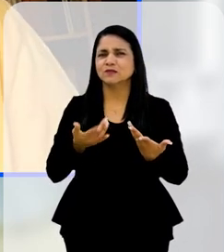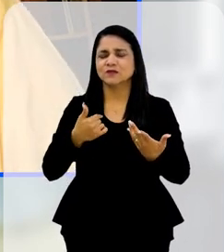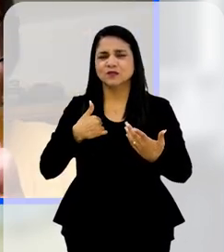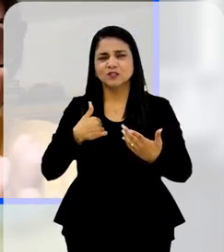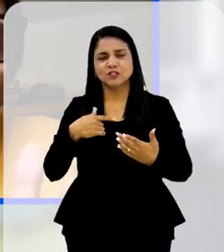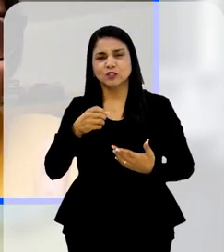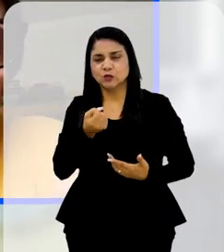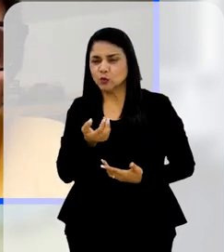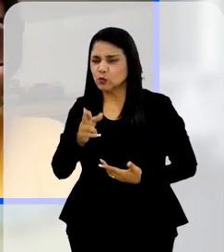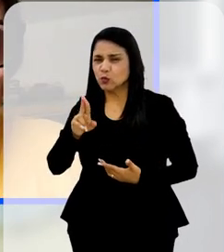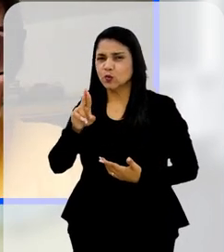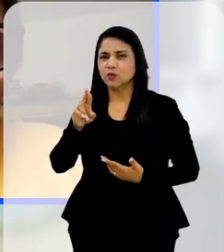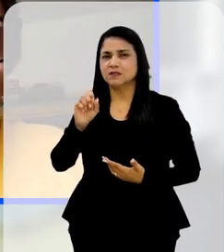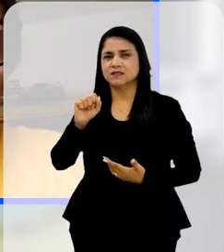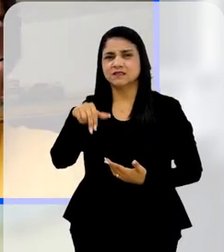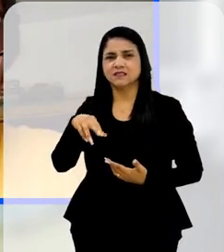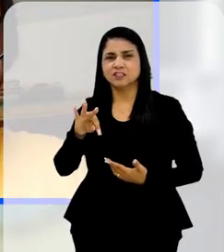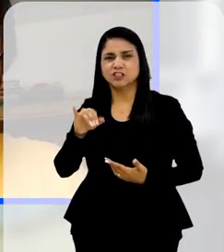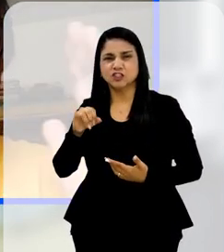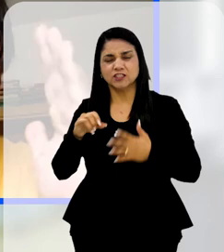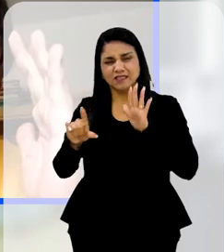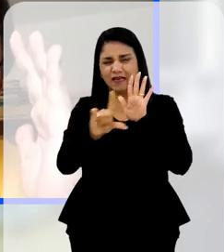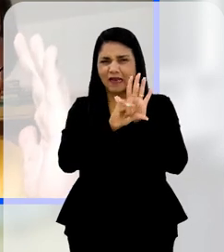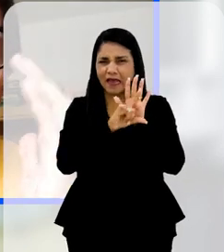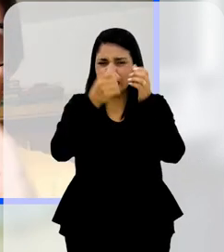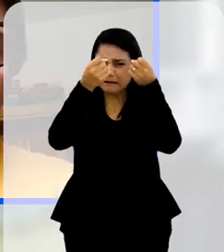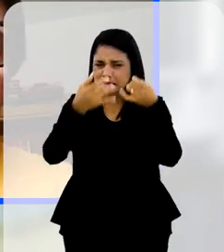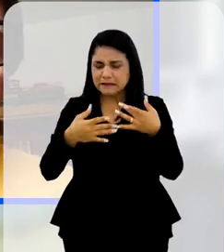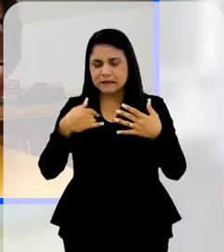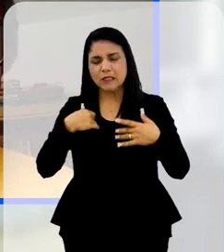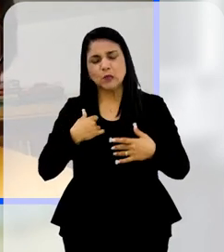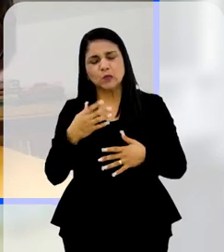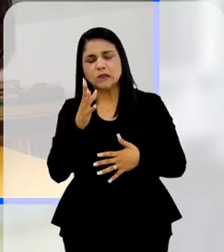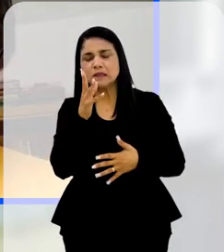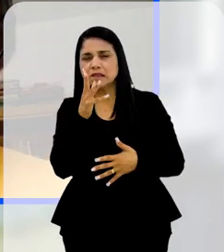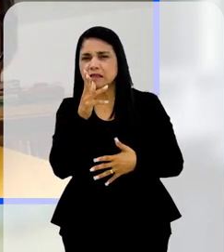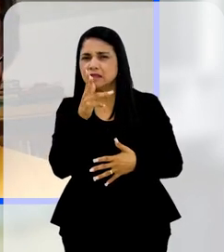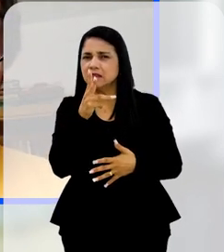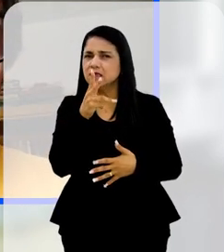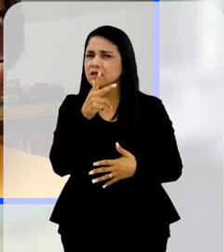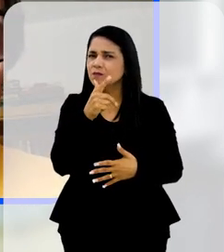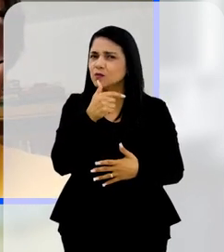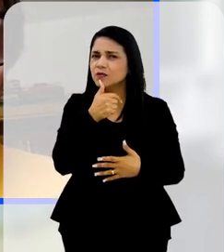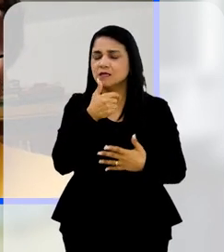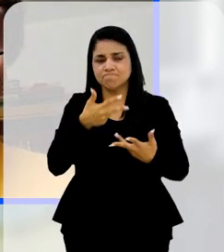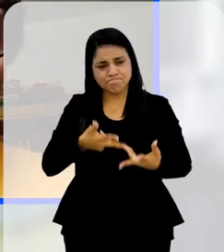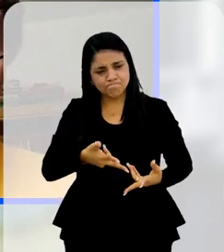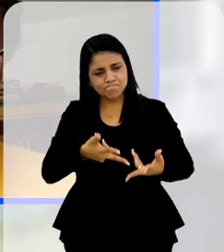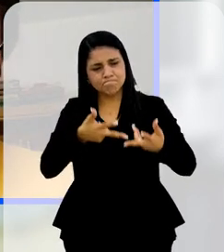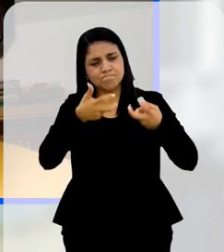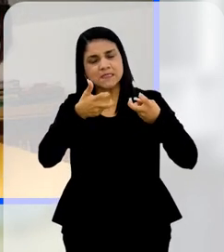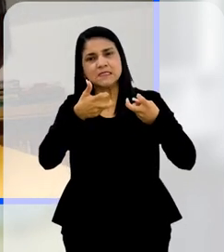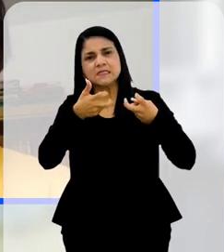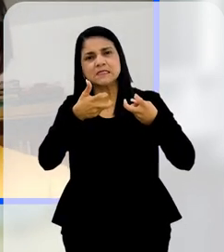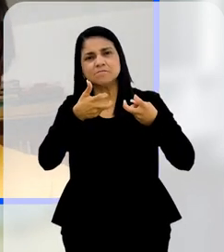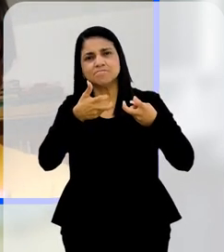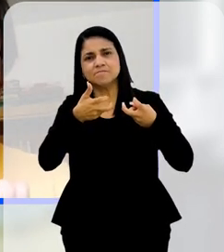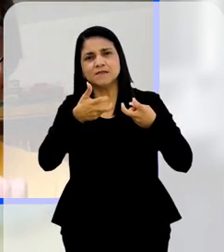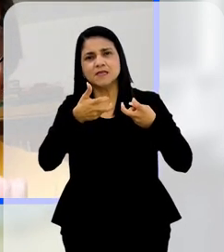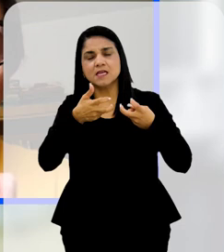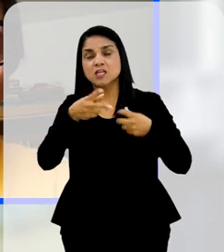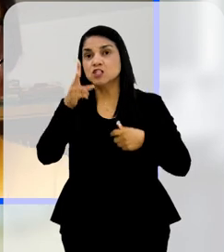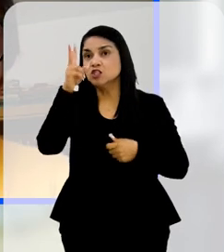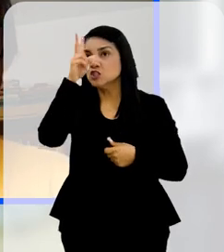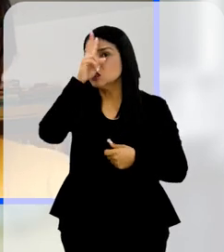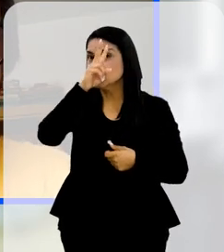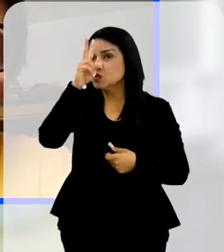levei um certo tempo para enxergar a grandeza dessa história, né? Porque